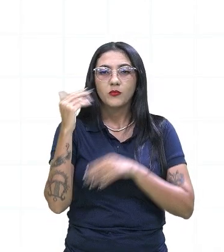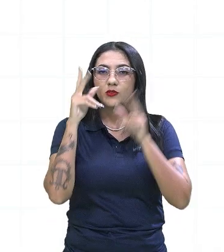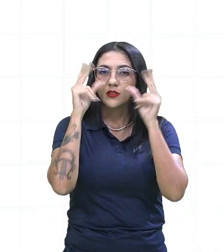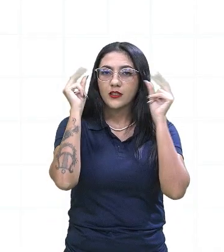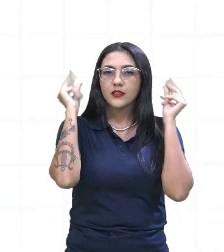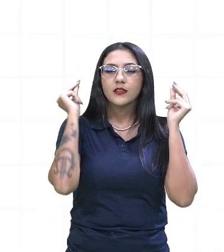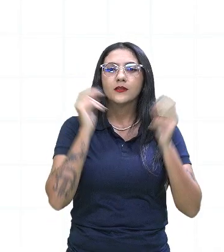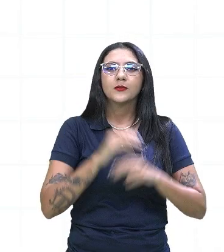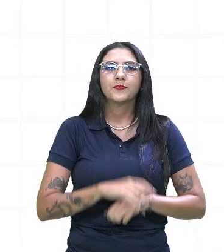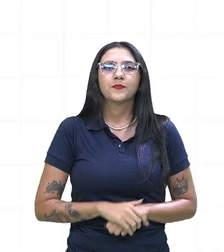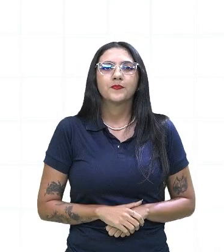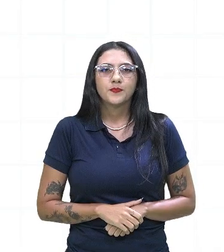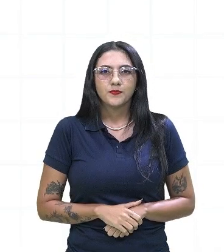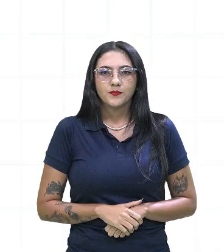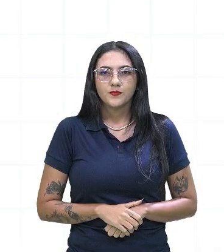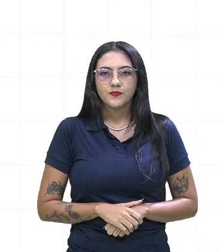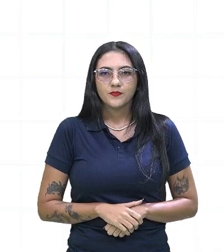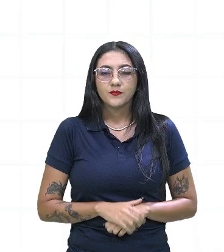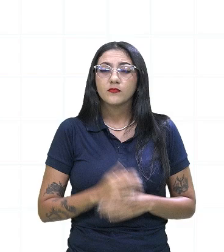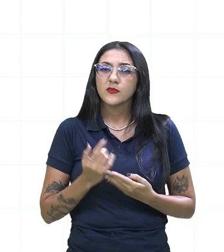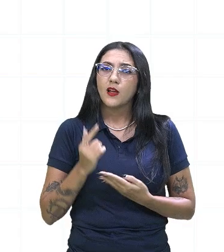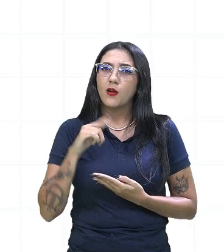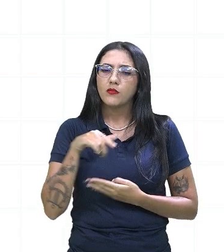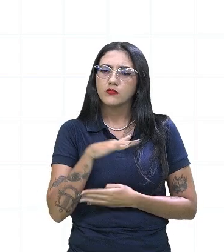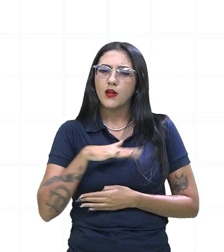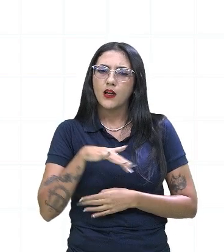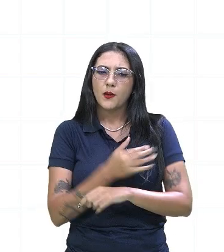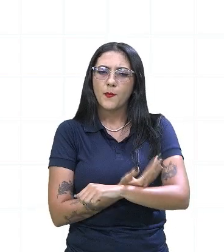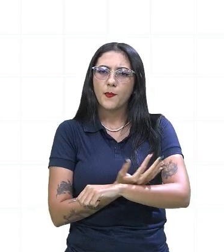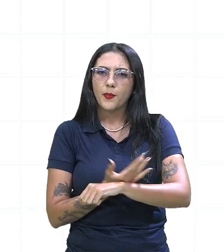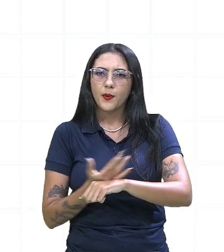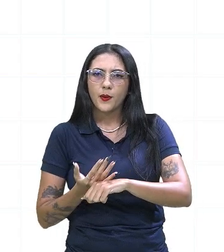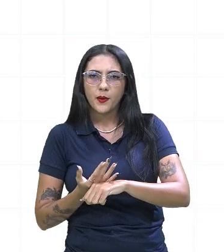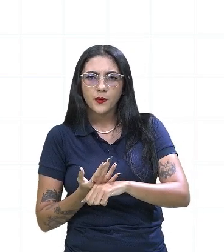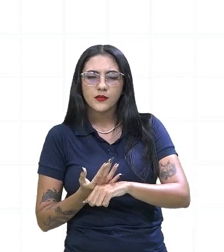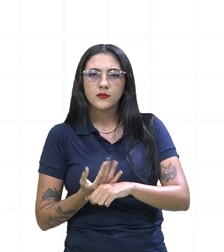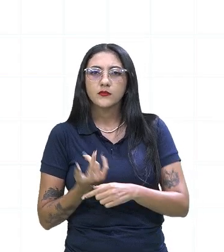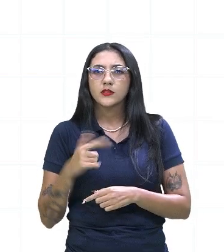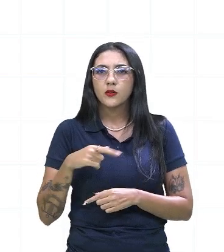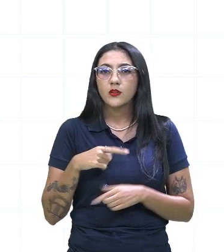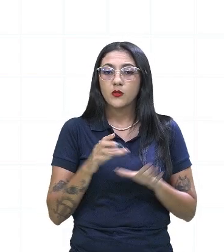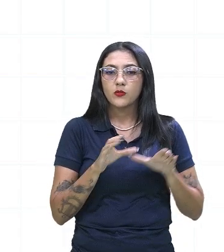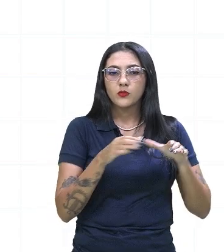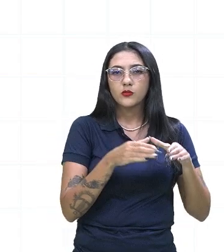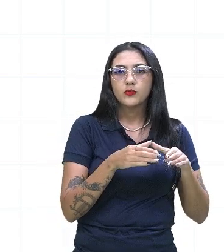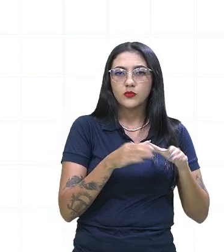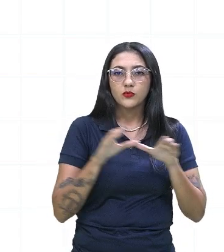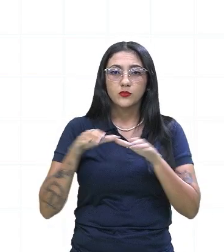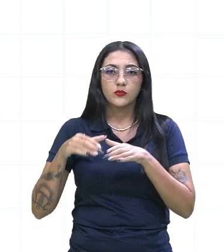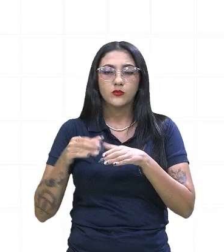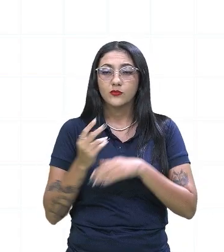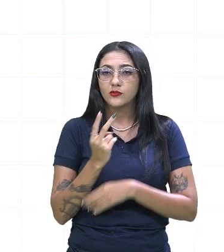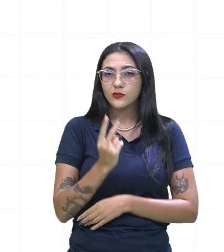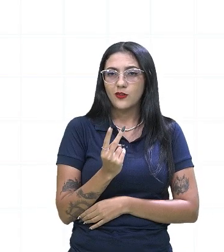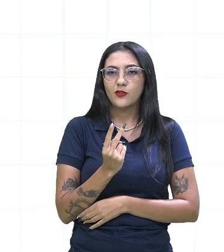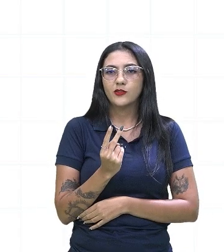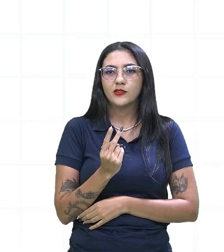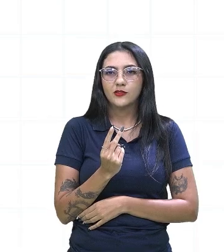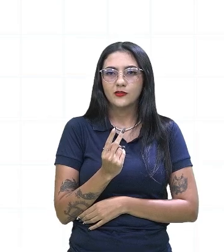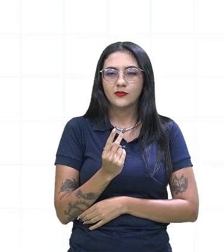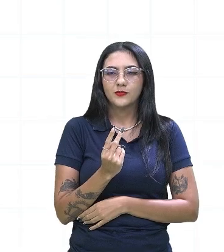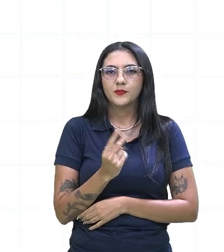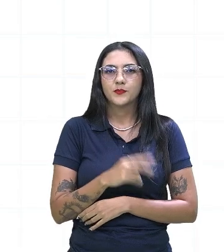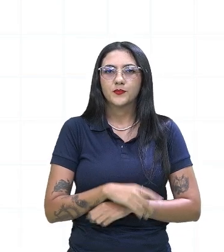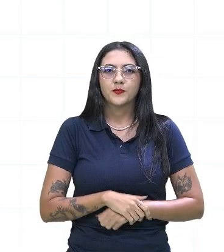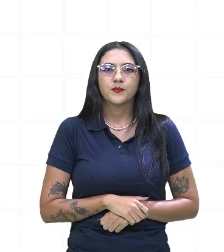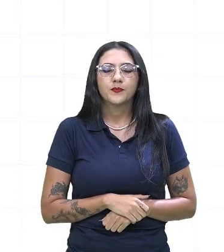E com relação ao hóquei sobre a grama, nós aprendemos que é um esporte coletivo disputado por 2